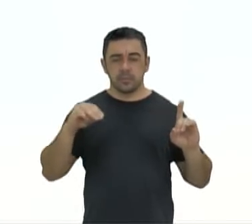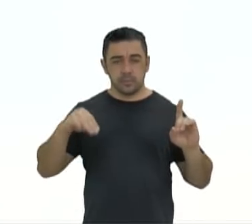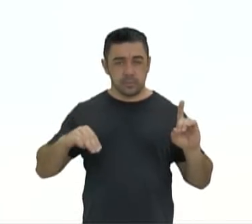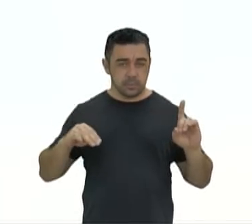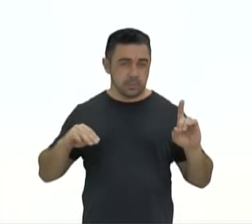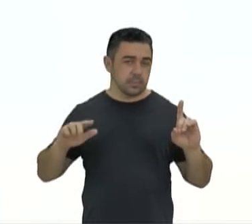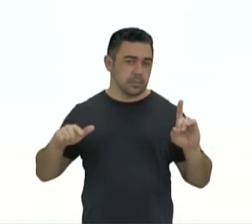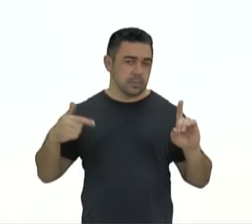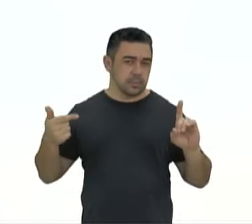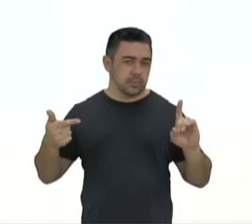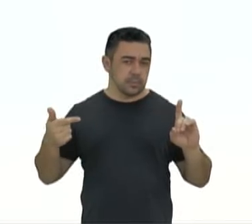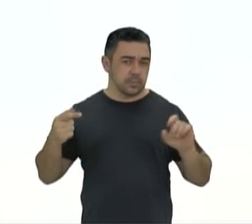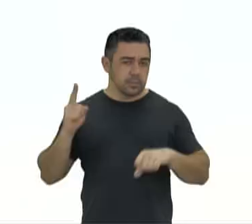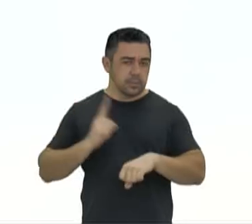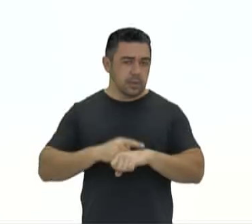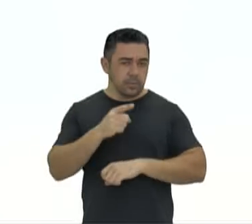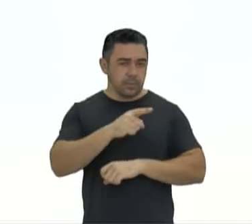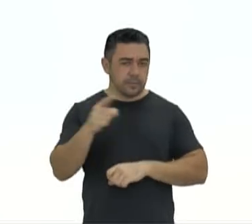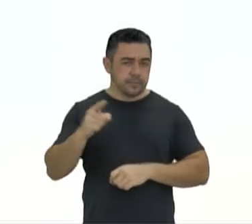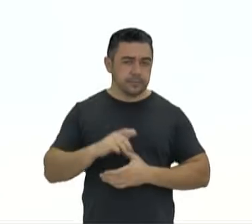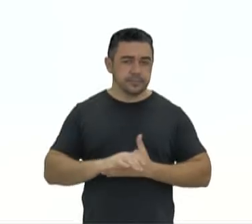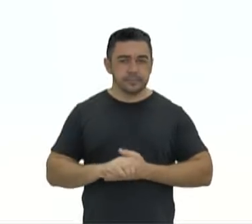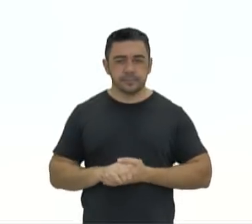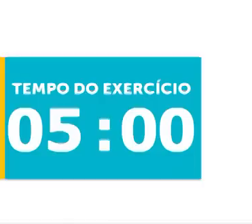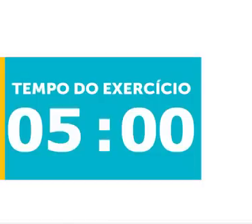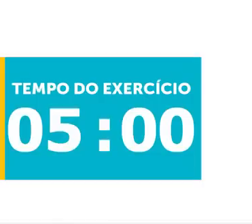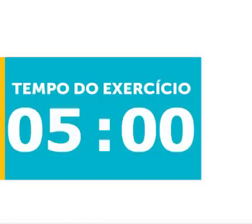metros quadrados? Tempo para vocês.